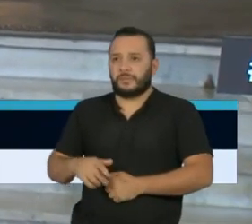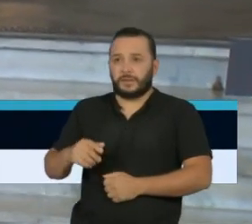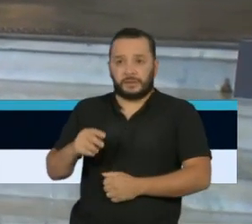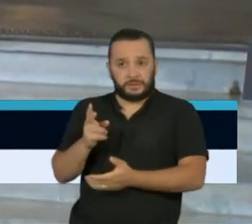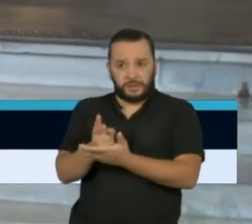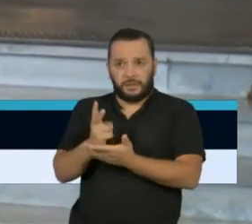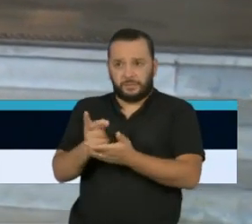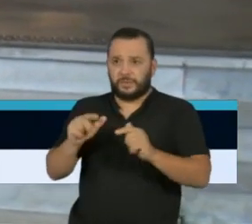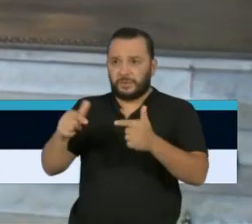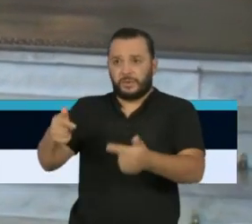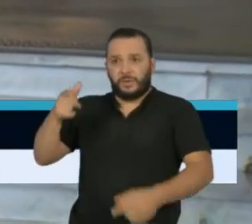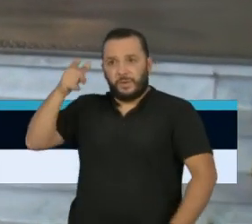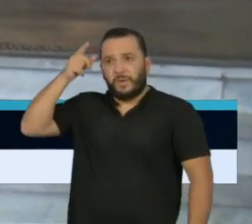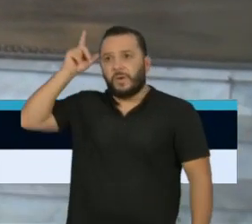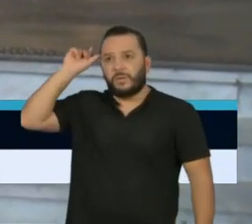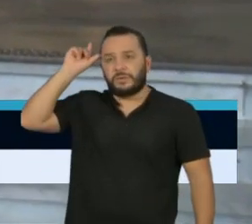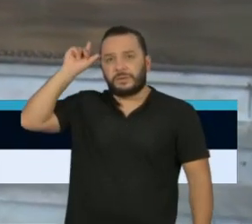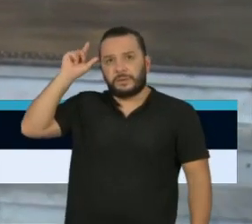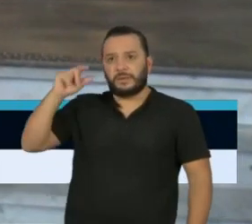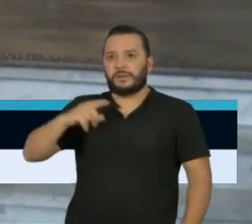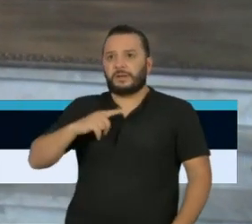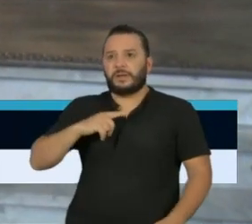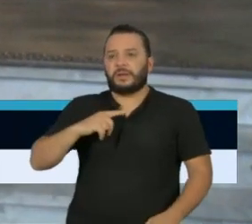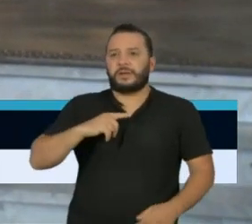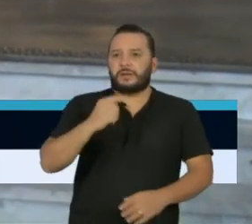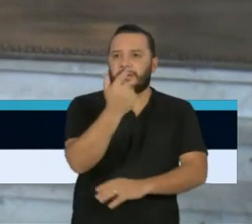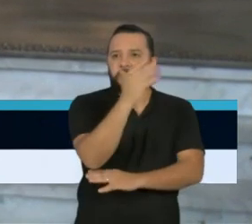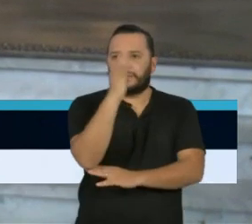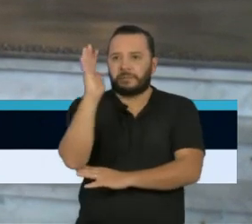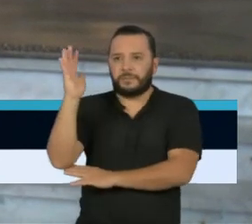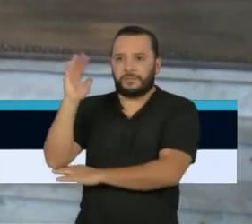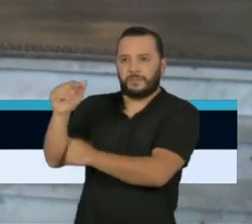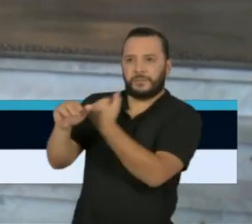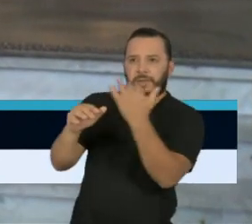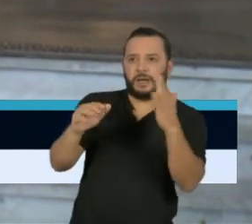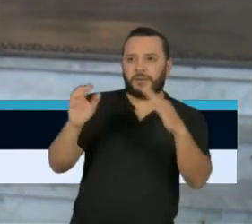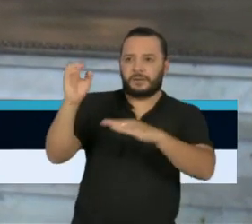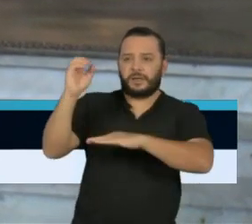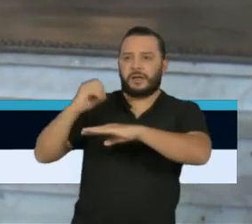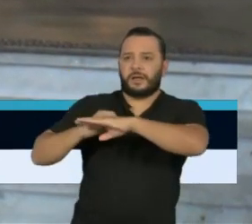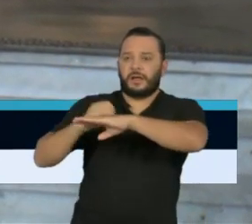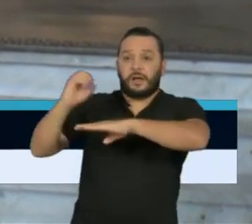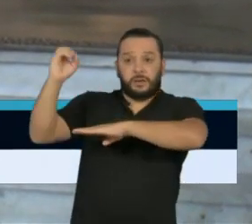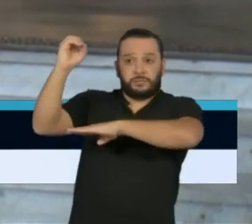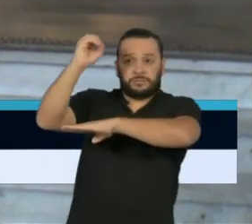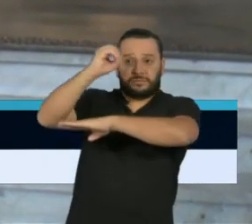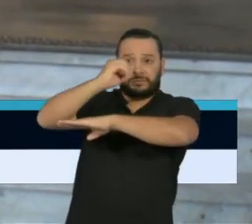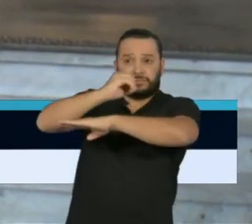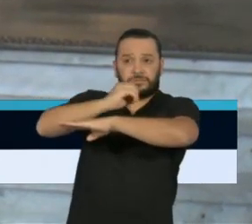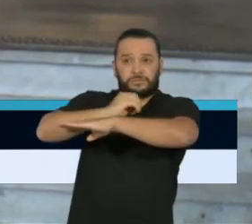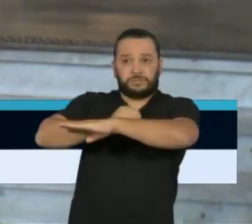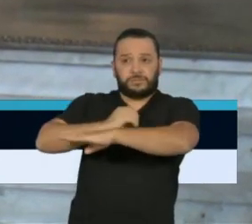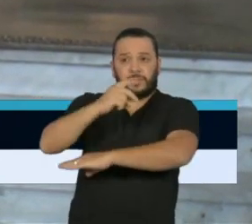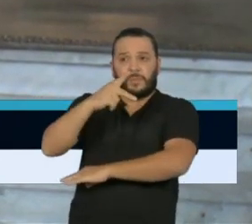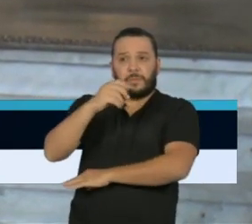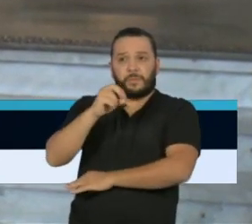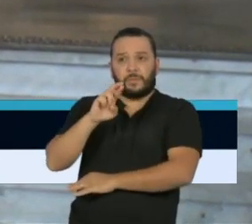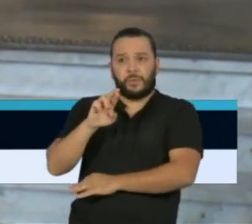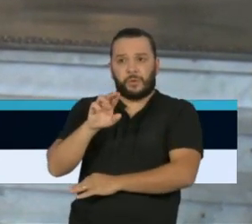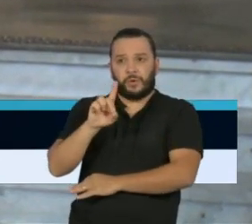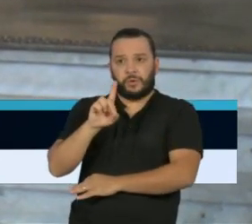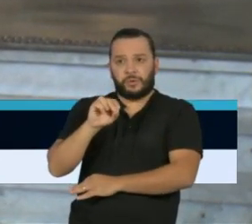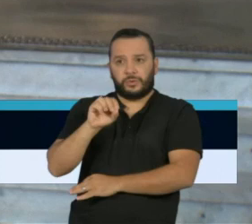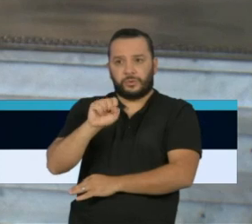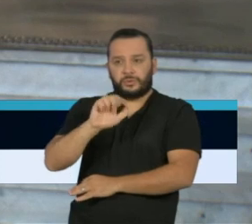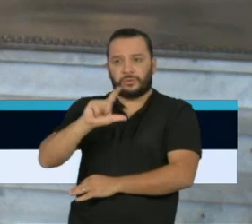a gente começou a cercar a Praça Pôr do Sol, na zona oeste de São Paulo, que durante esse fim de semana a gente teve inúmeras fotos